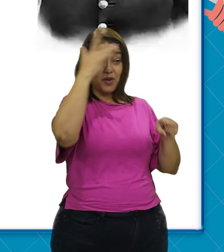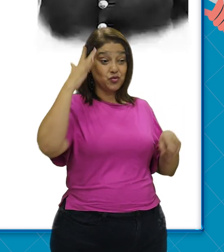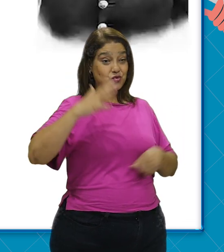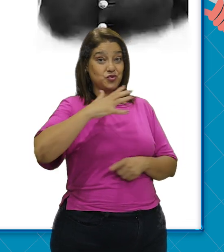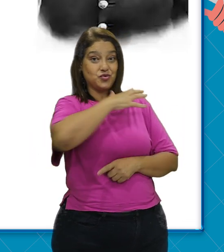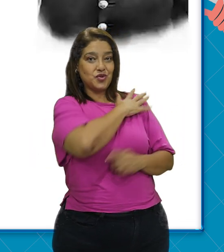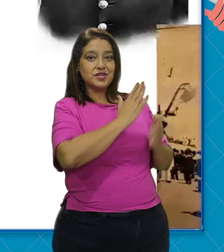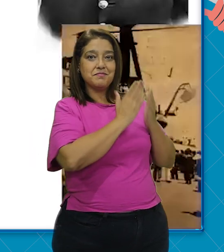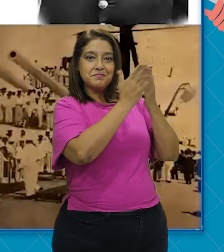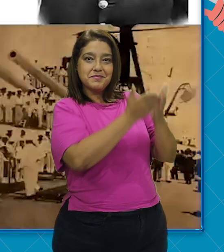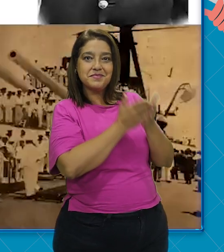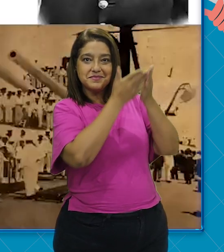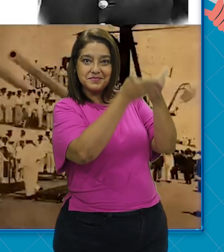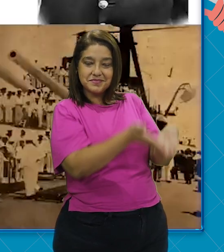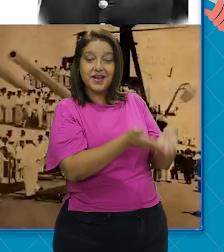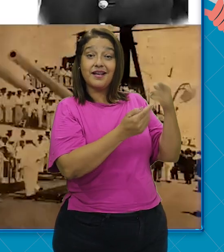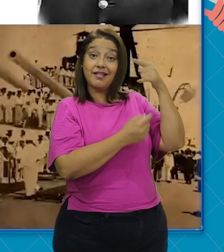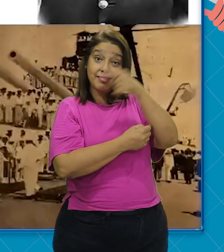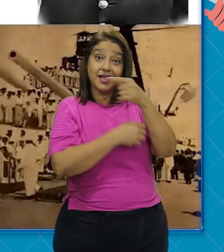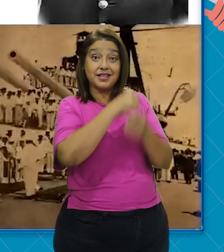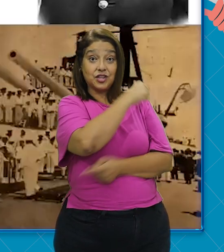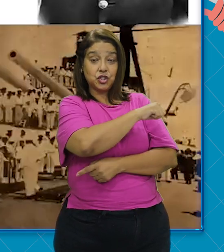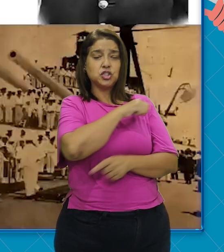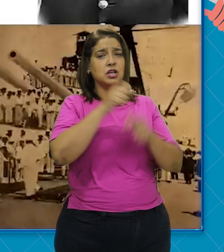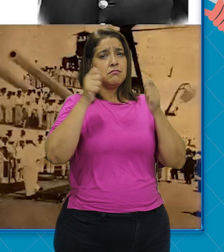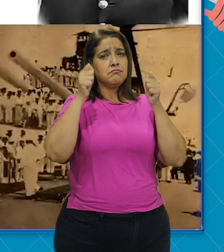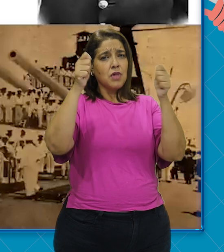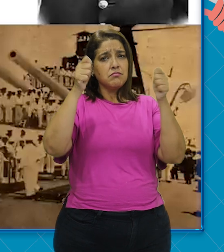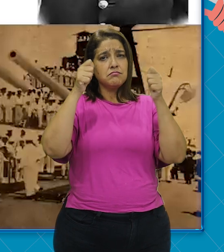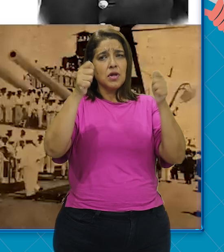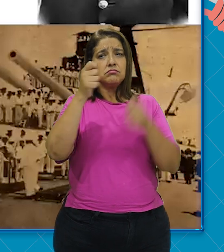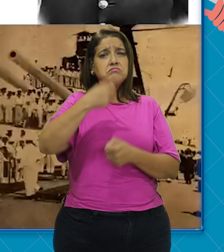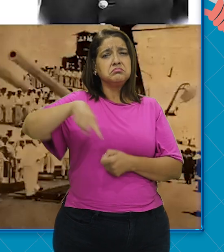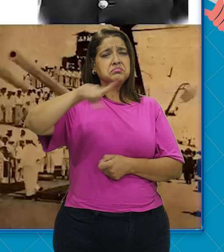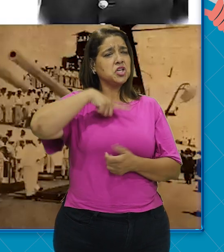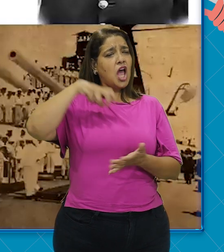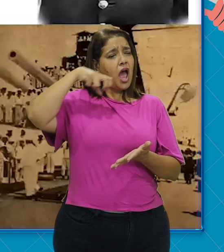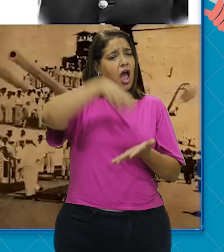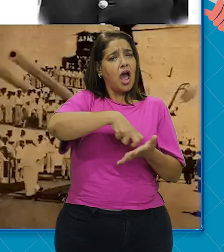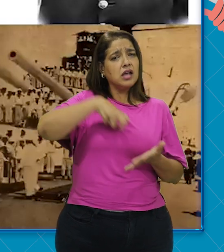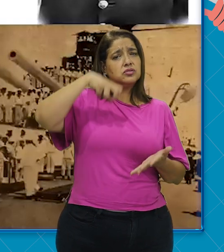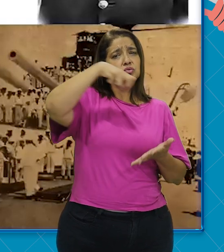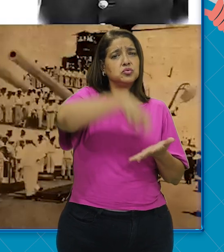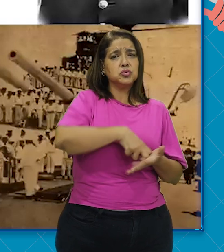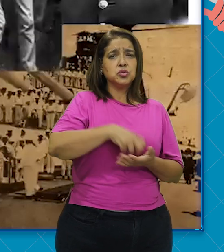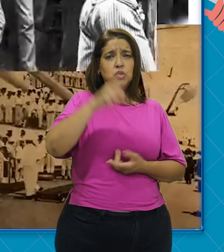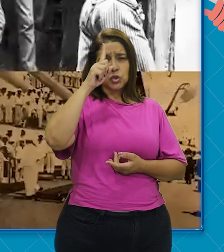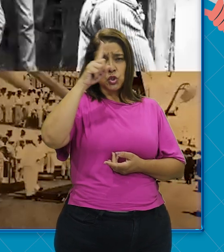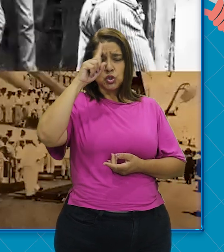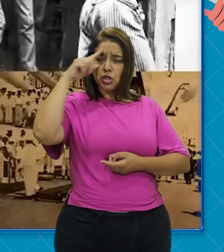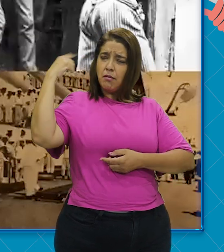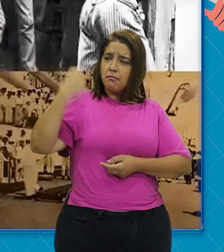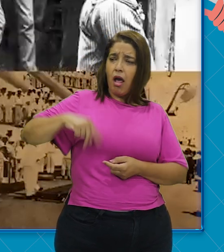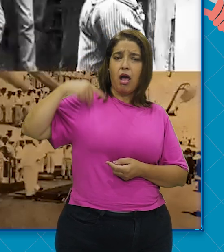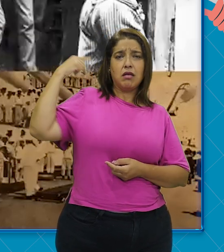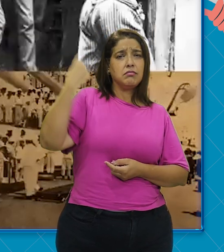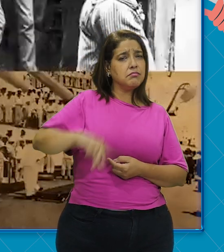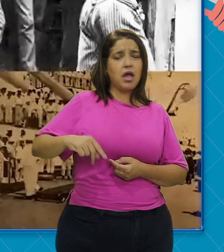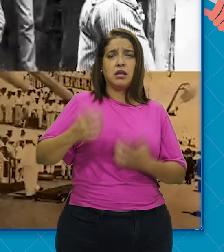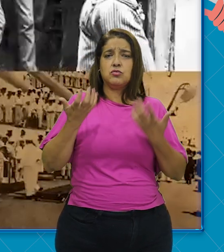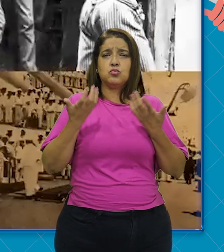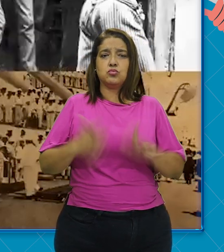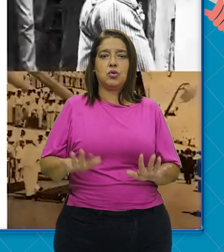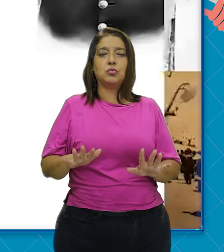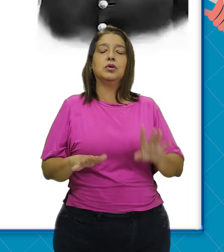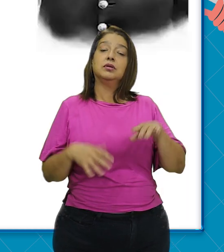militares na Baía de Guanabara, protestando contra os castigos físicos que recebiam, principalmente a chibatada. Vale lembrar